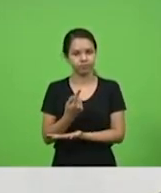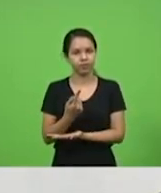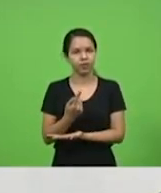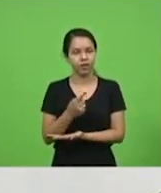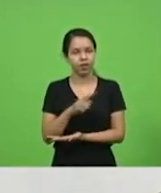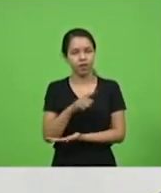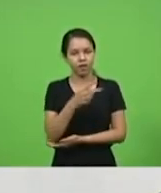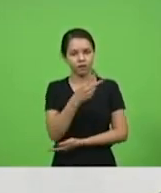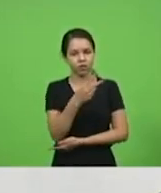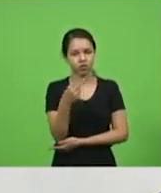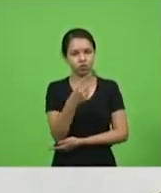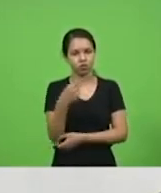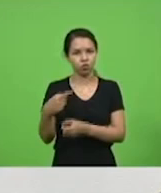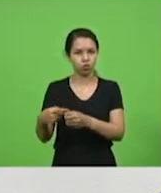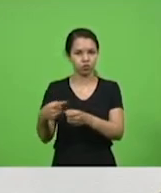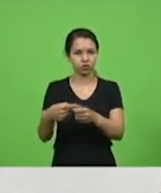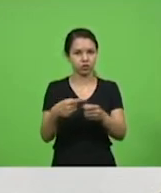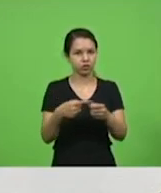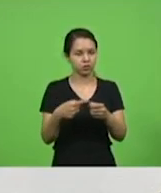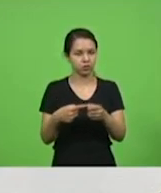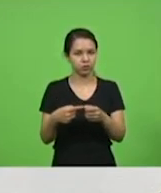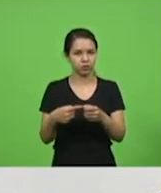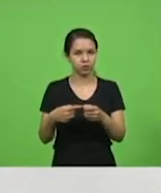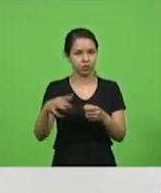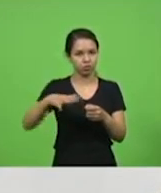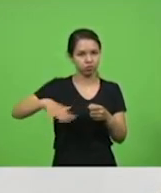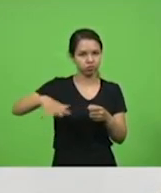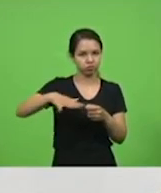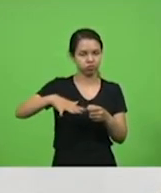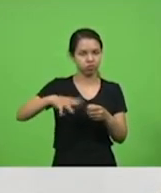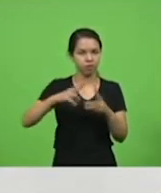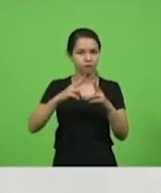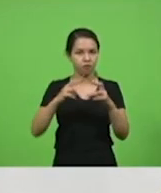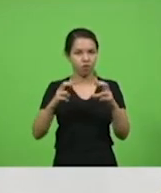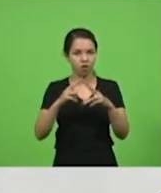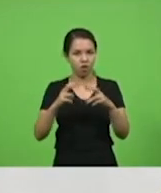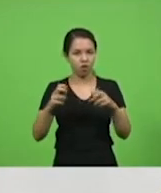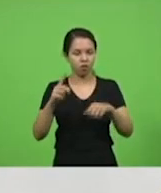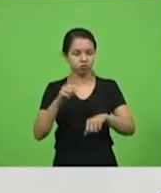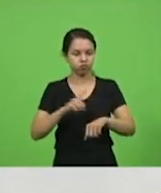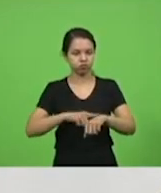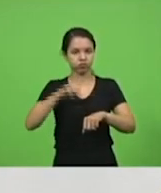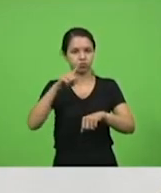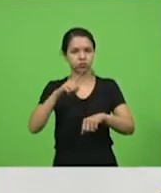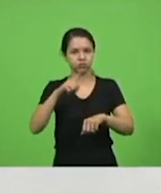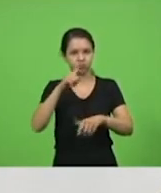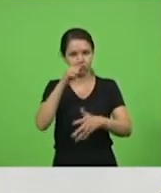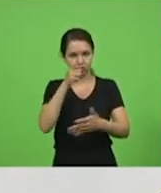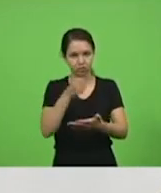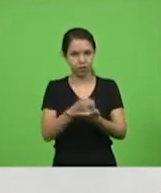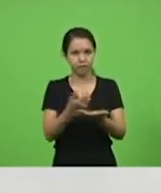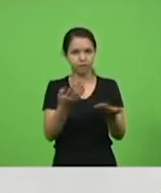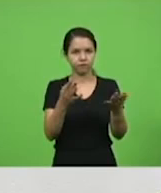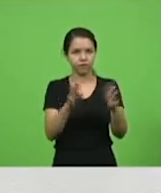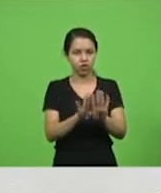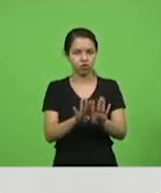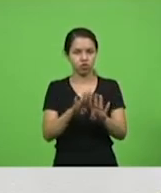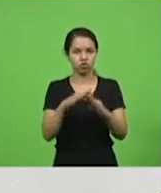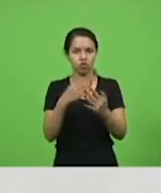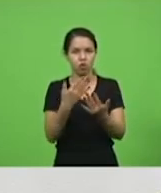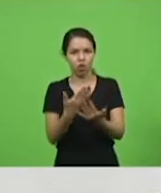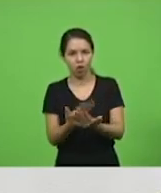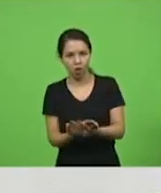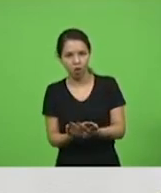de Florianópolis, que de uma hora para outra fecham escola, mesmo sendo serviço essencial,